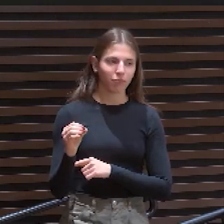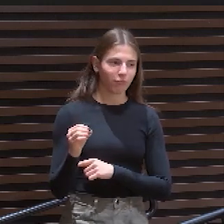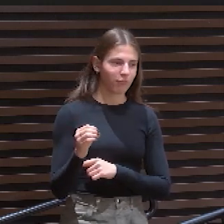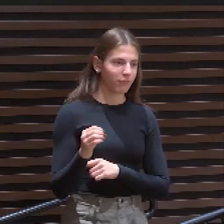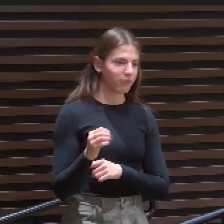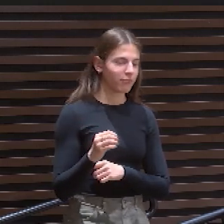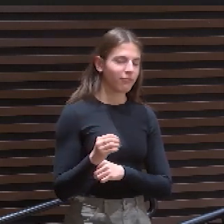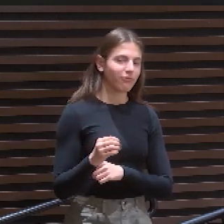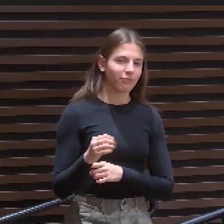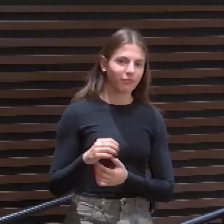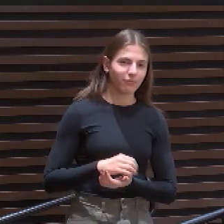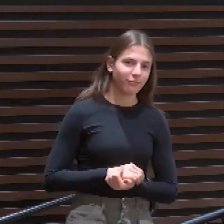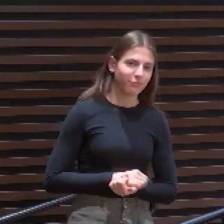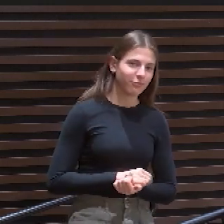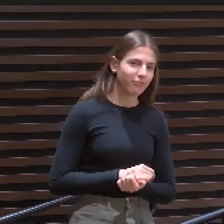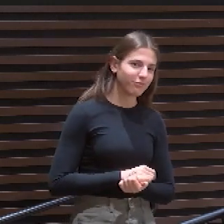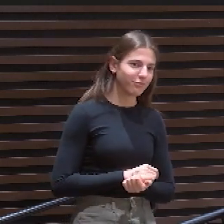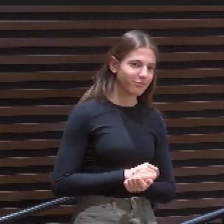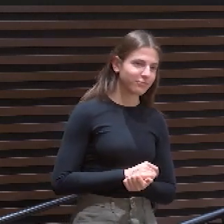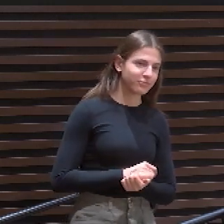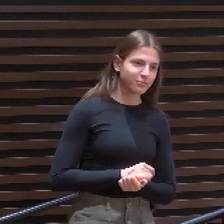uma